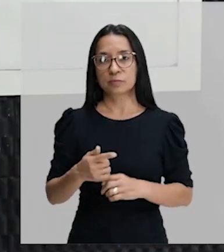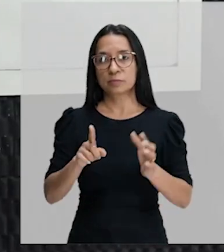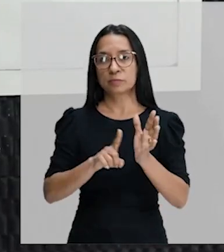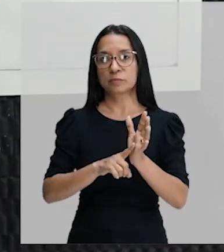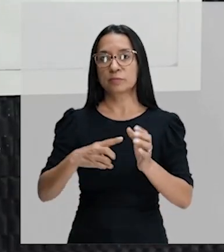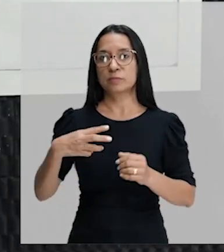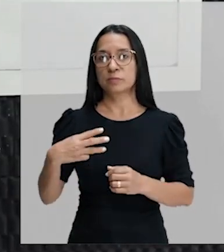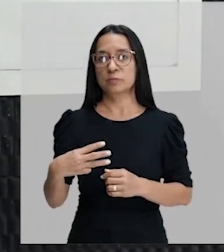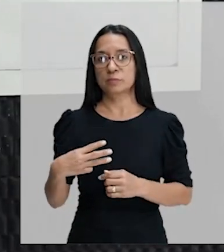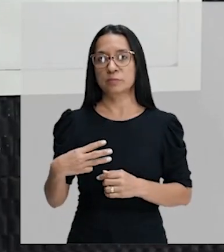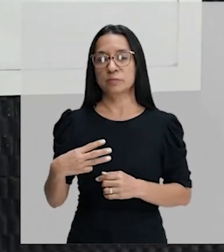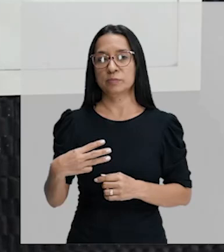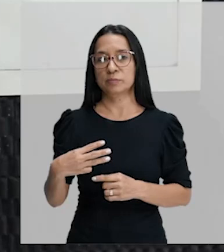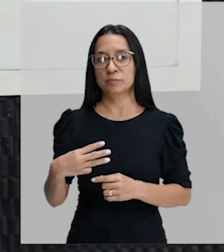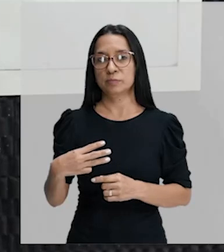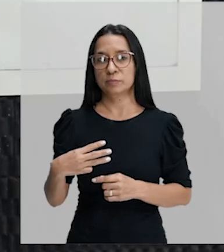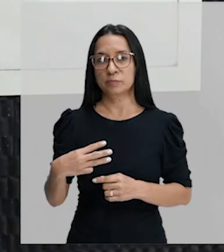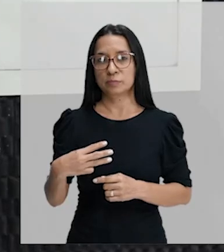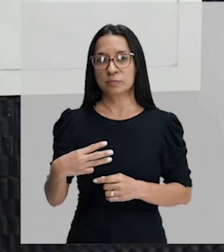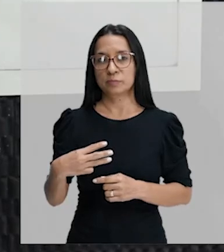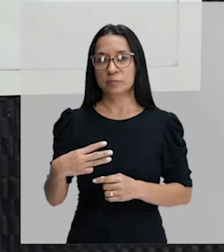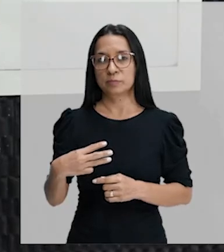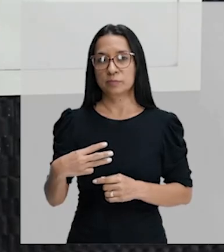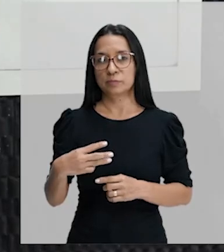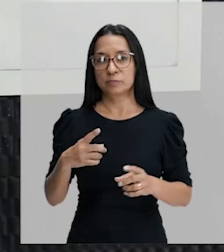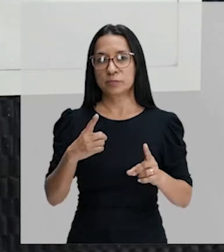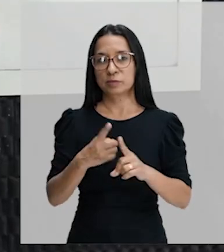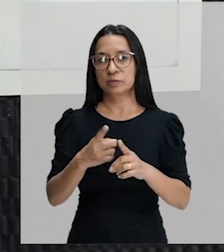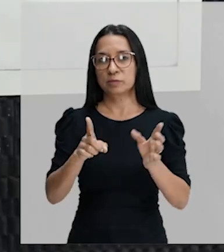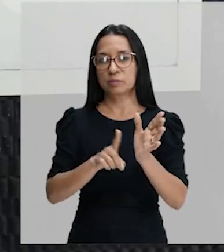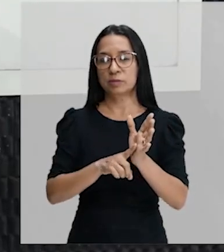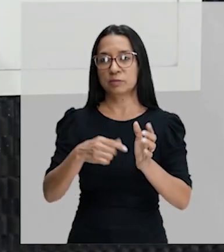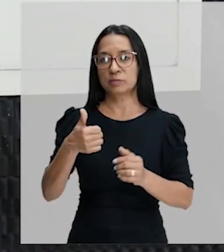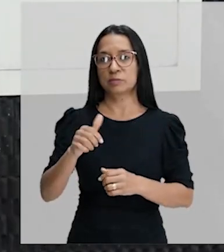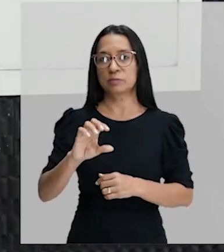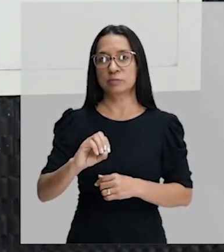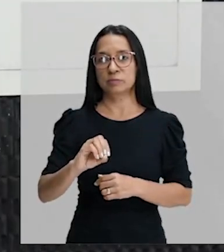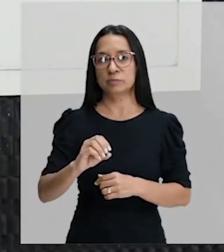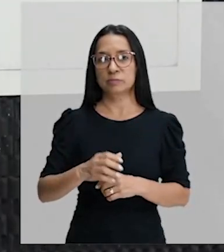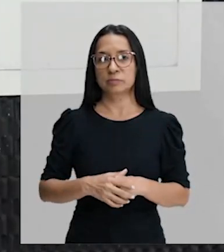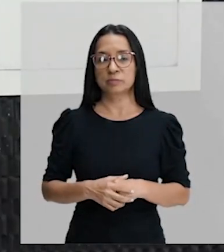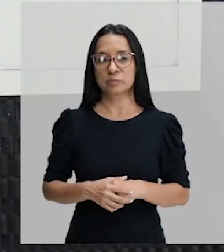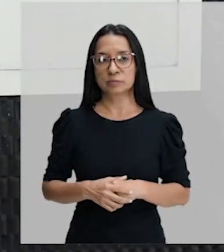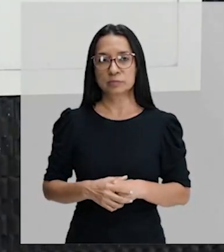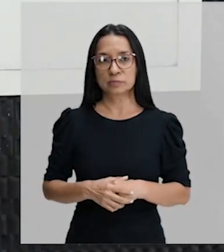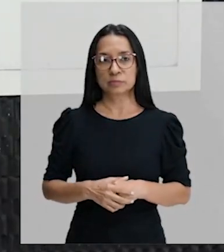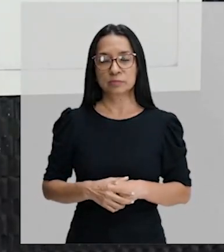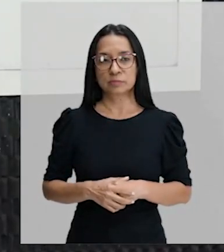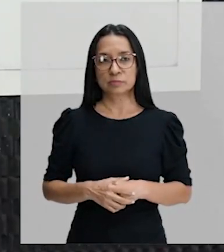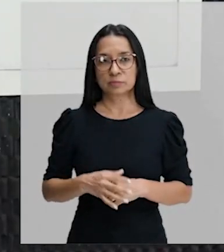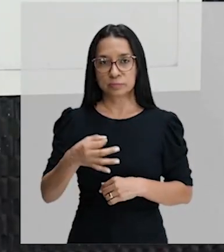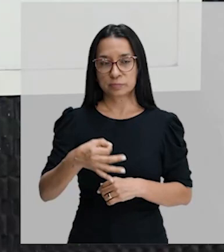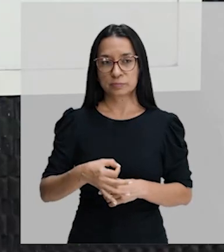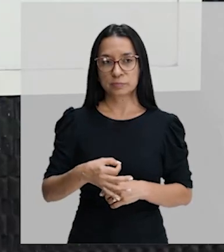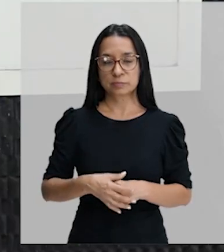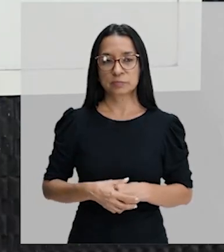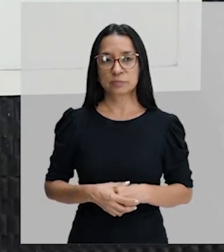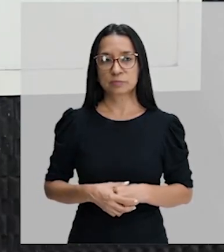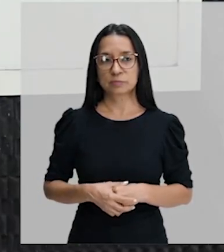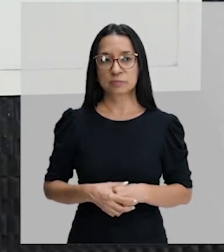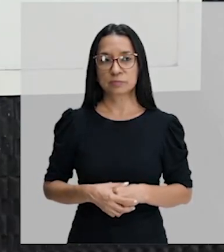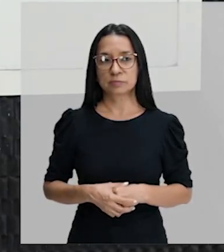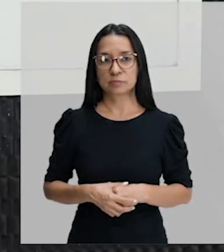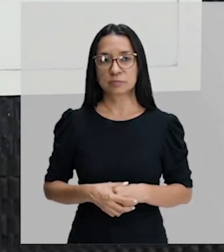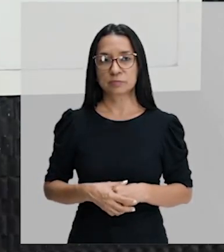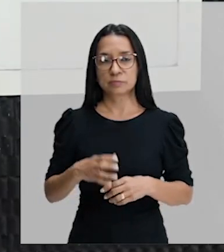menos 3. Eu vou encontrar aqui menos 10. Certo?